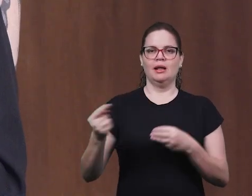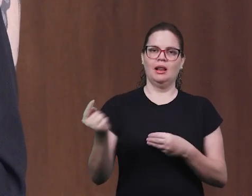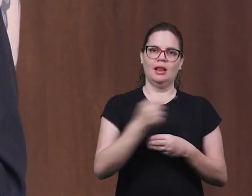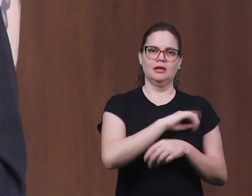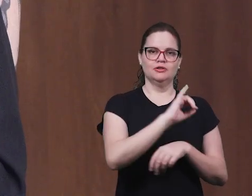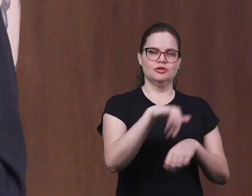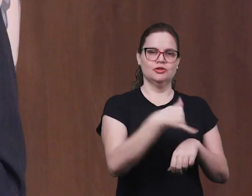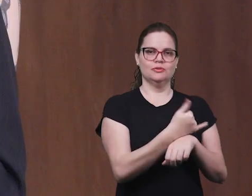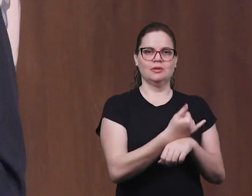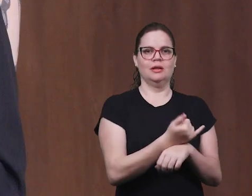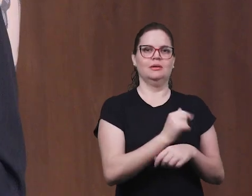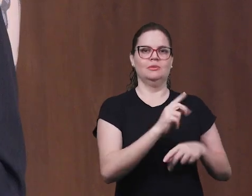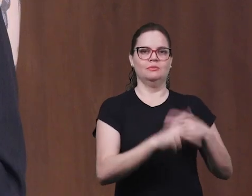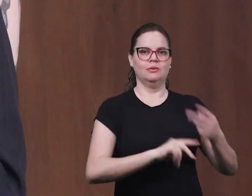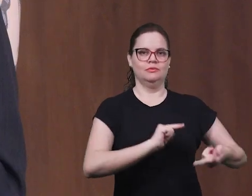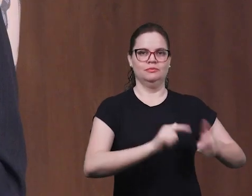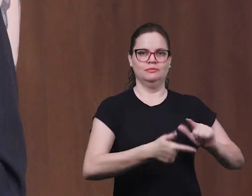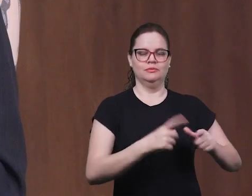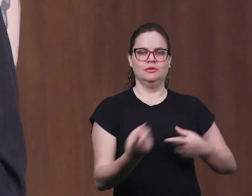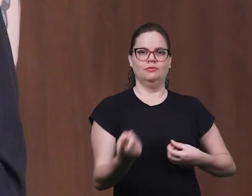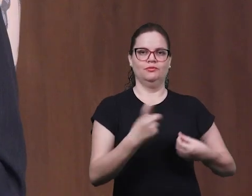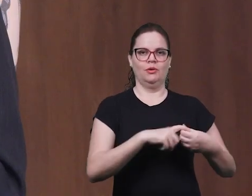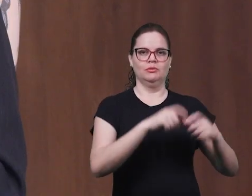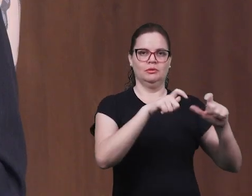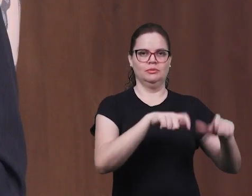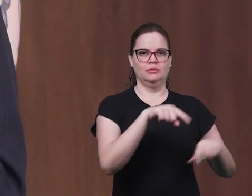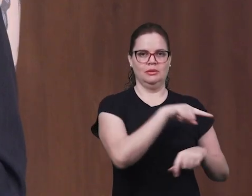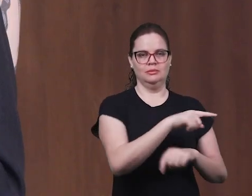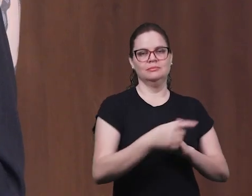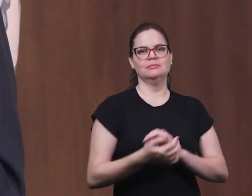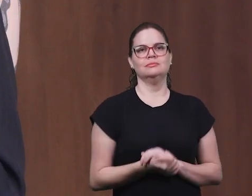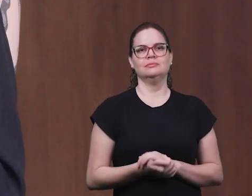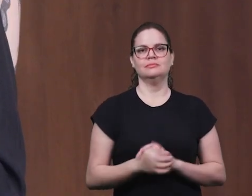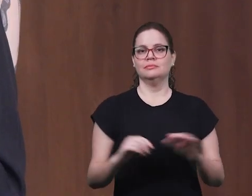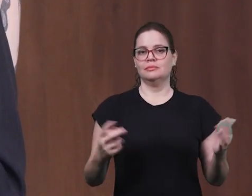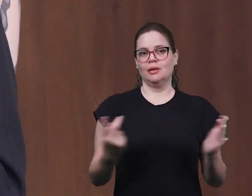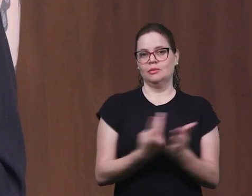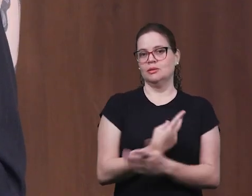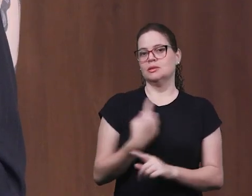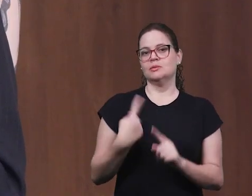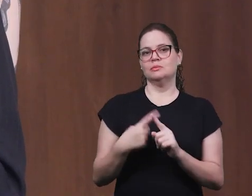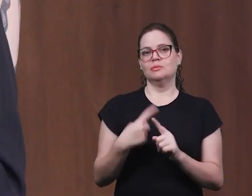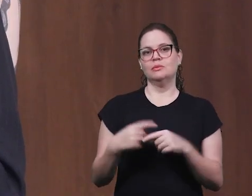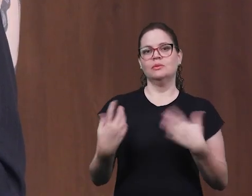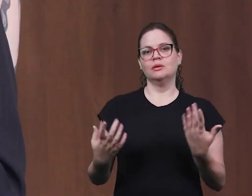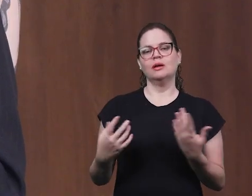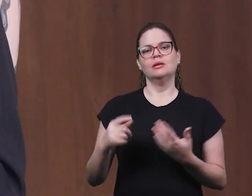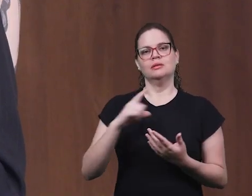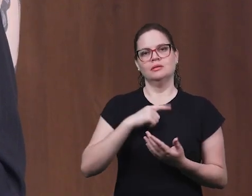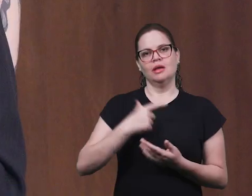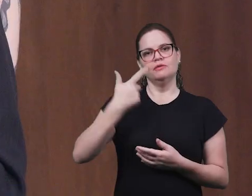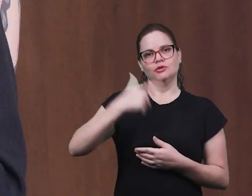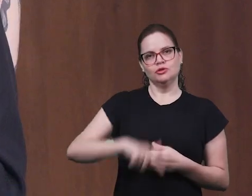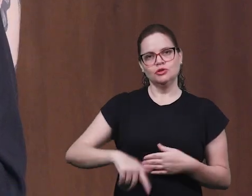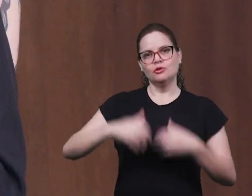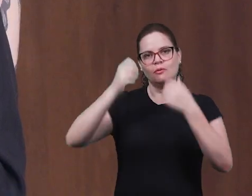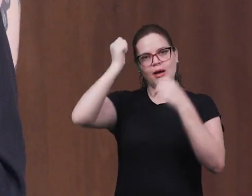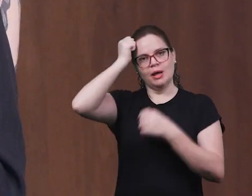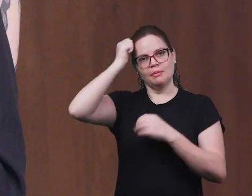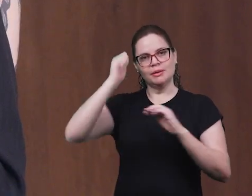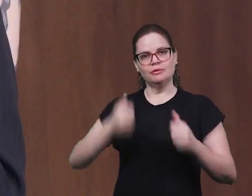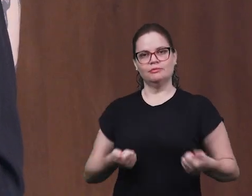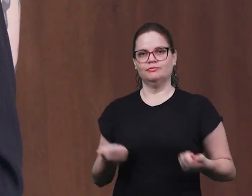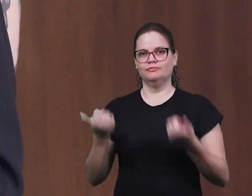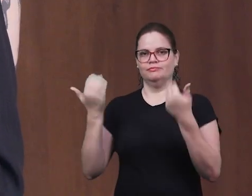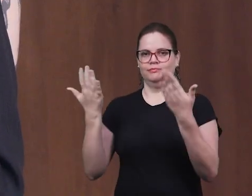Israel voltasse do cativeiro para a sua terra. Glória Tudo a isso Deus. aconteceu por um acerto, né? Uma reconversão ao Senhor.